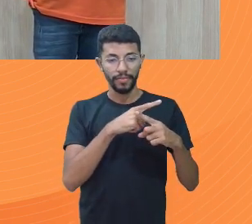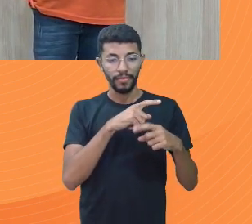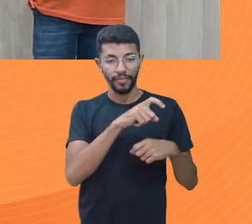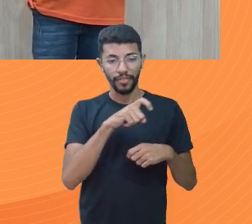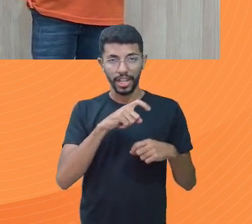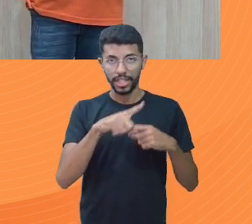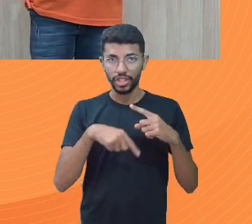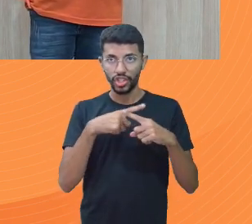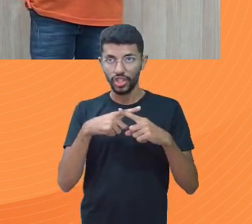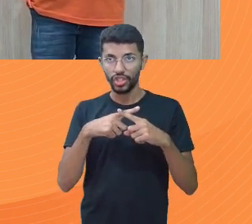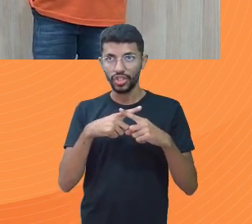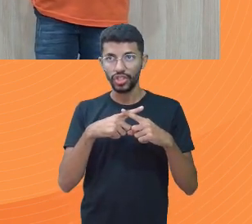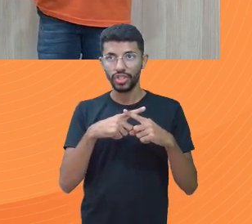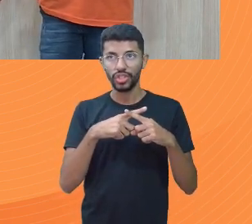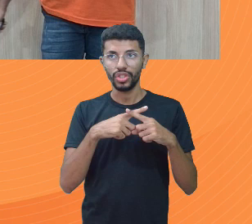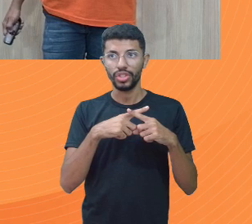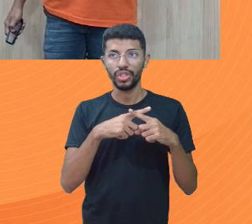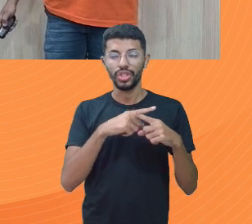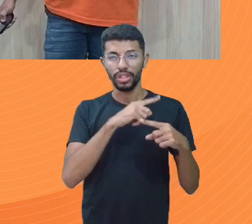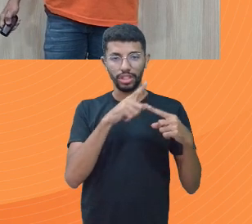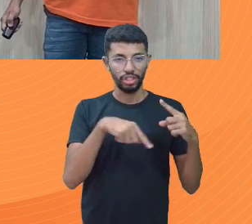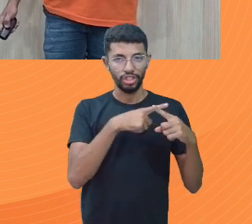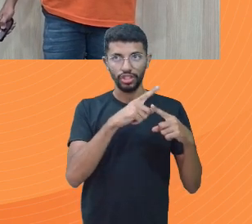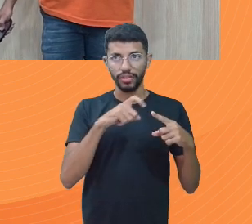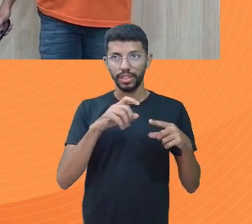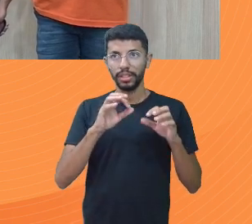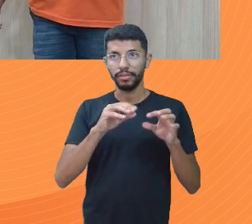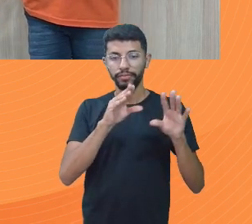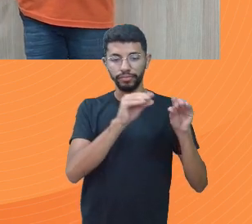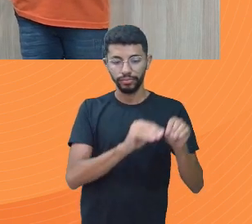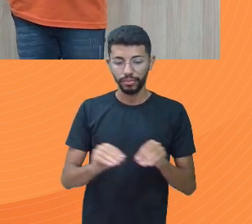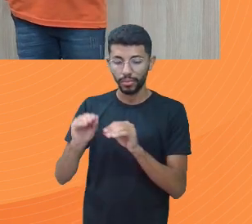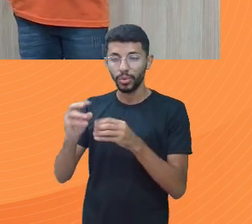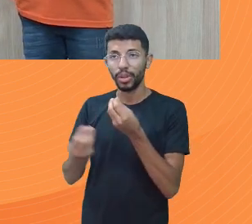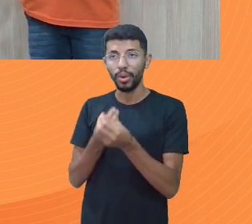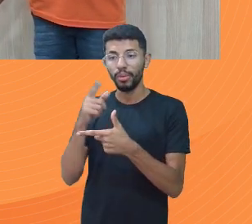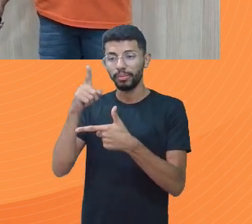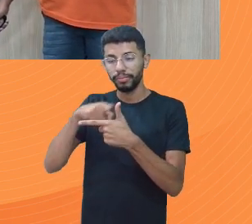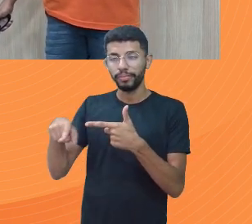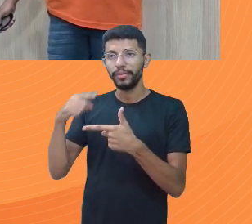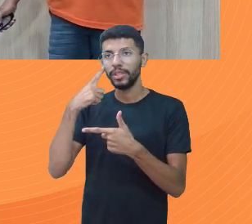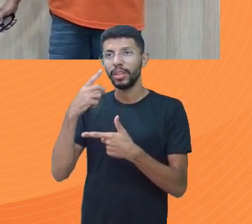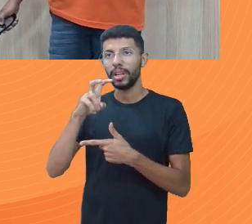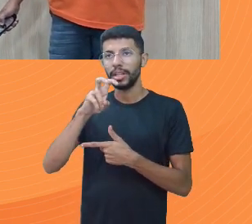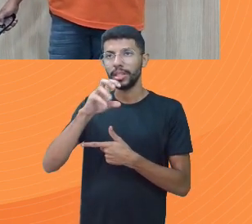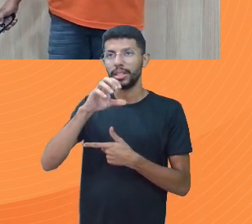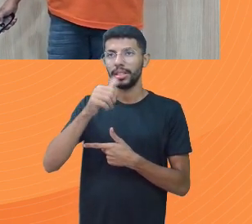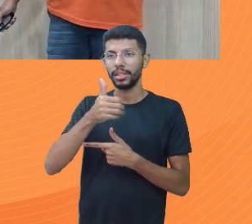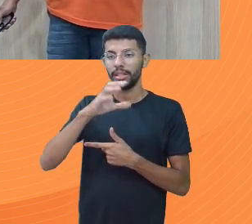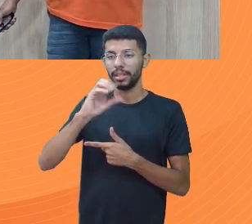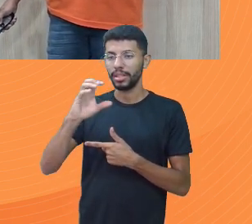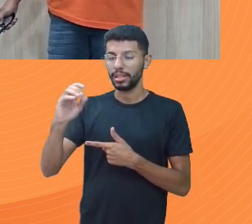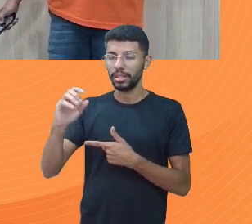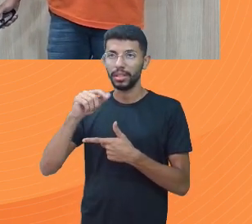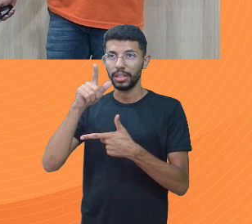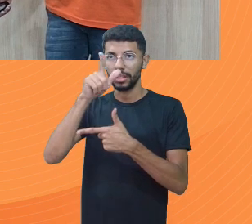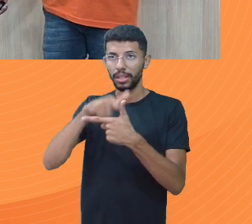para o outro lado dividindo. Então, eu vou ter x igual a 5.500 dividido